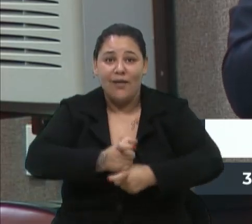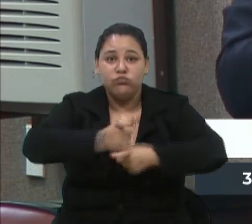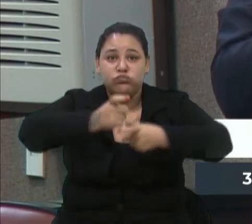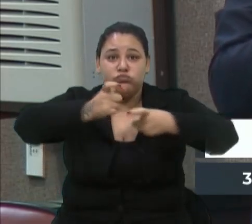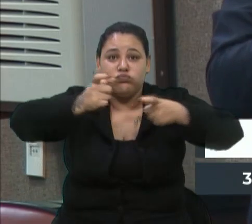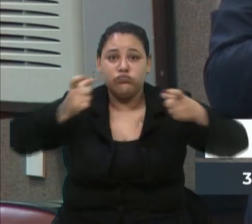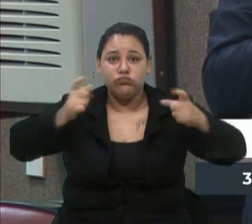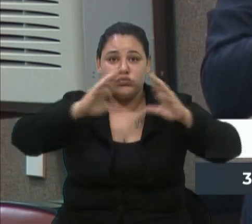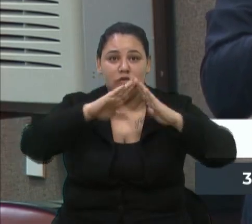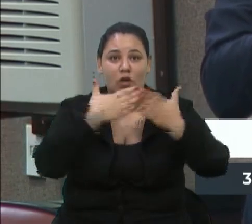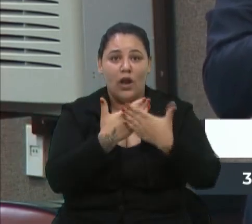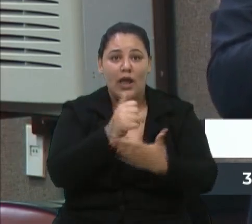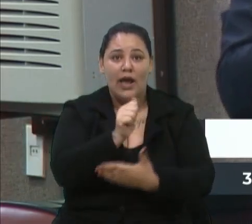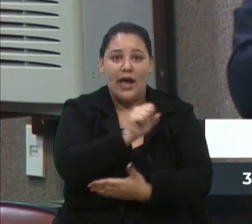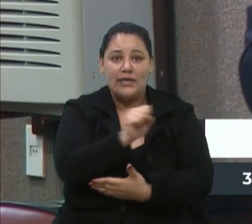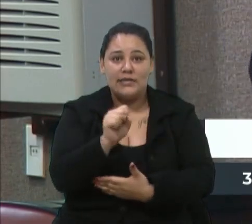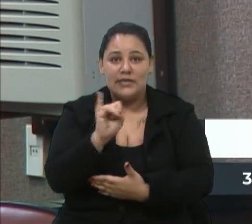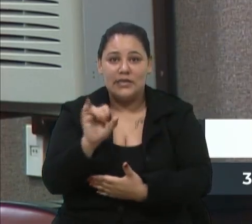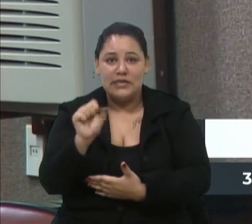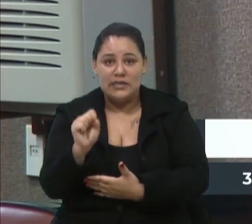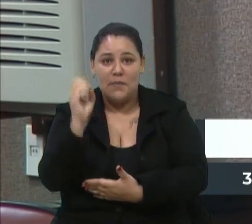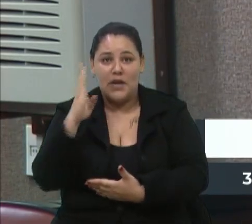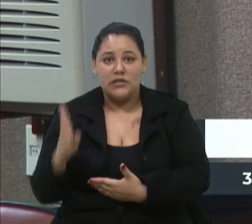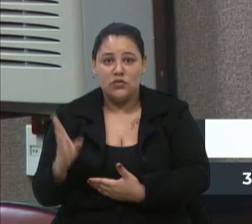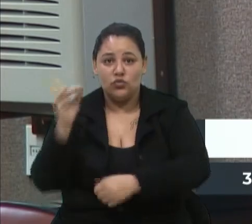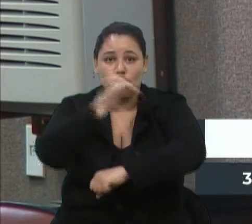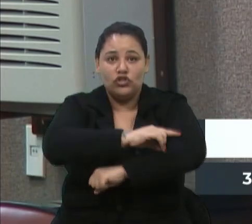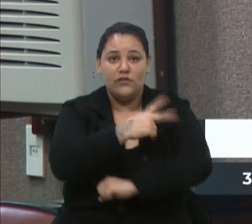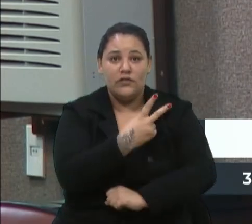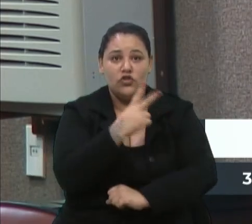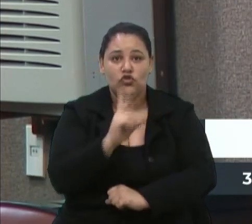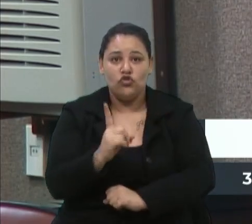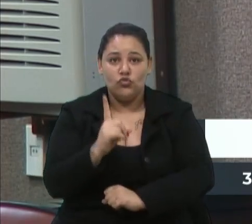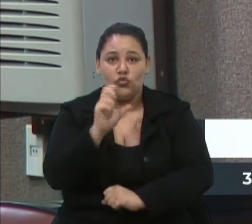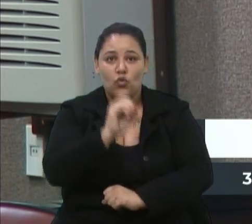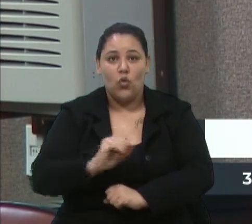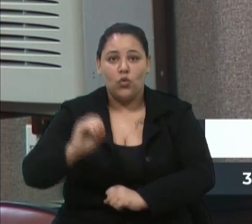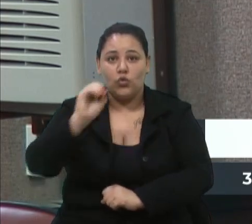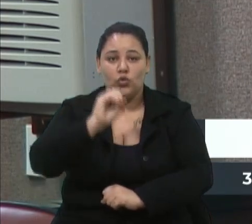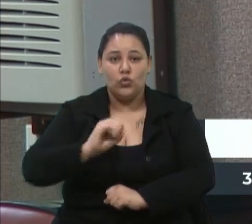da Escola Assis Brasil, que será no dia 21 de outubro, às